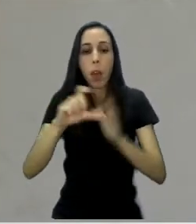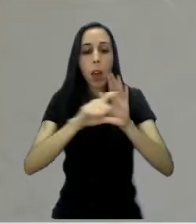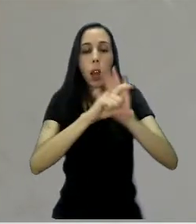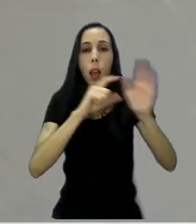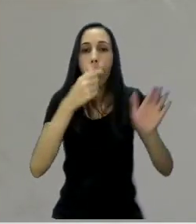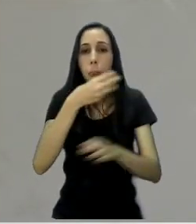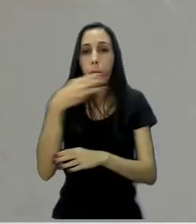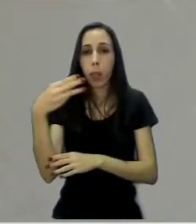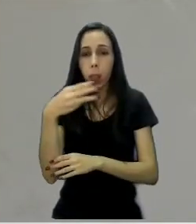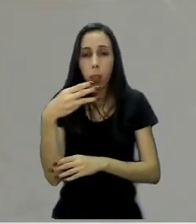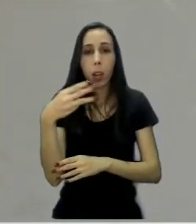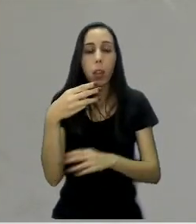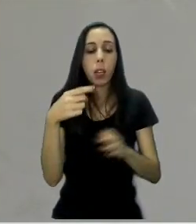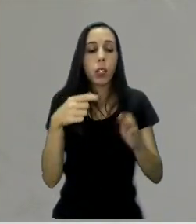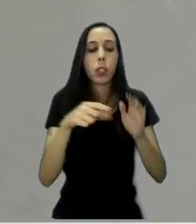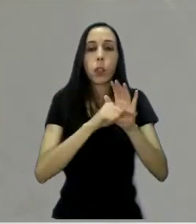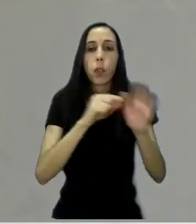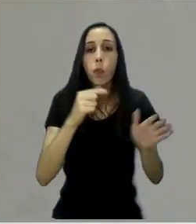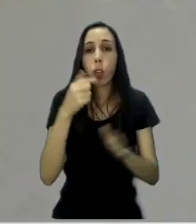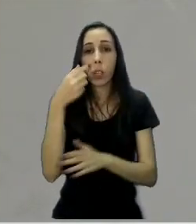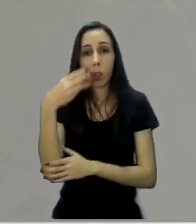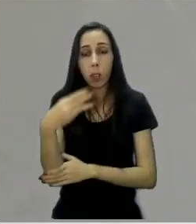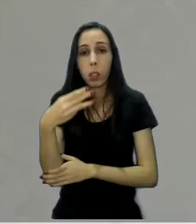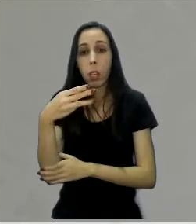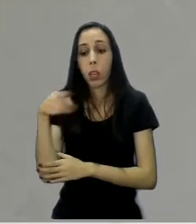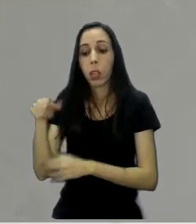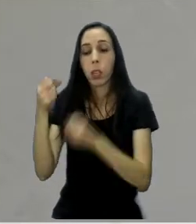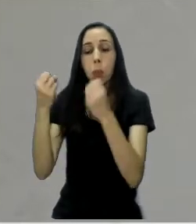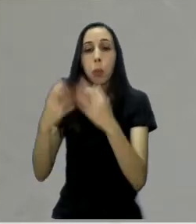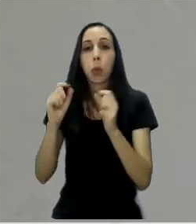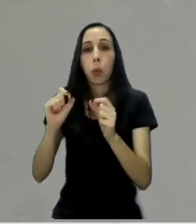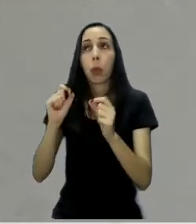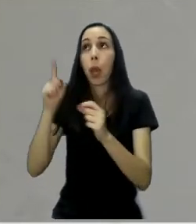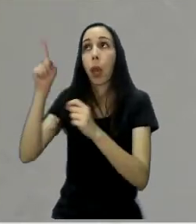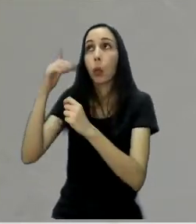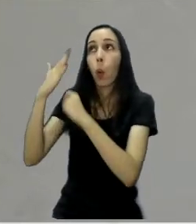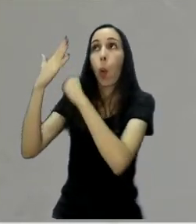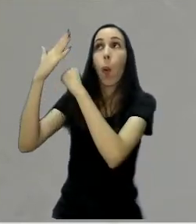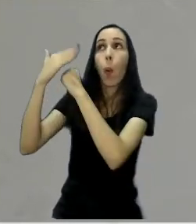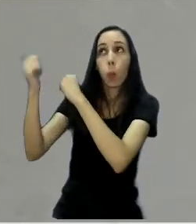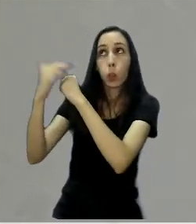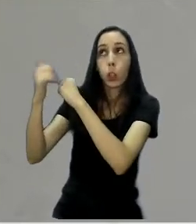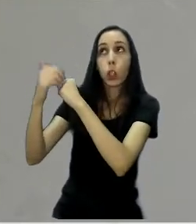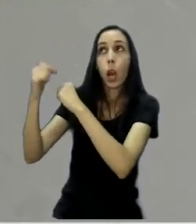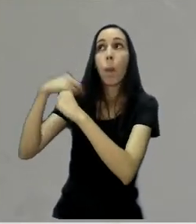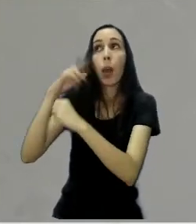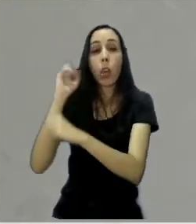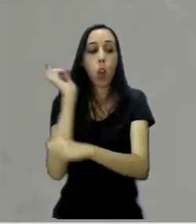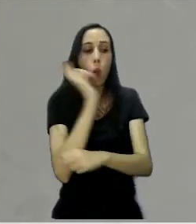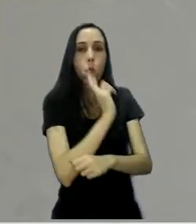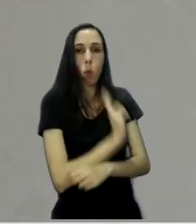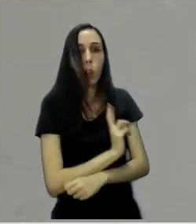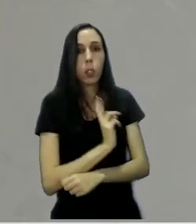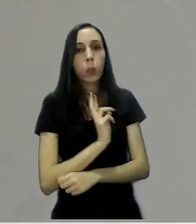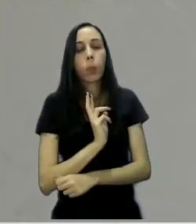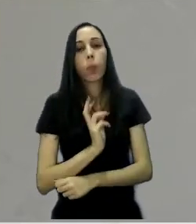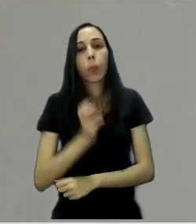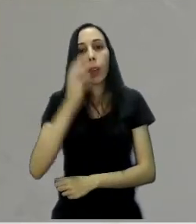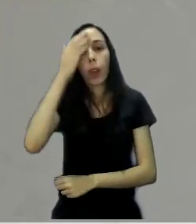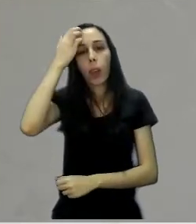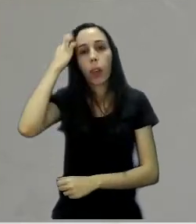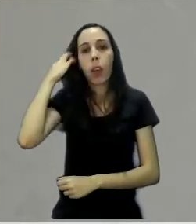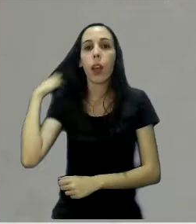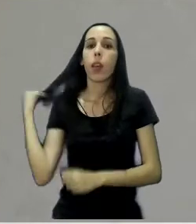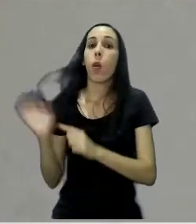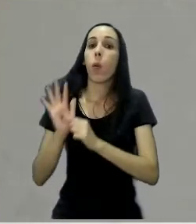capítulo 33, versículo 3, diz assim: invoca-me e eu te responderei, revelando-te